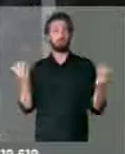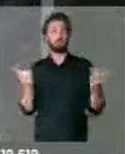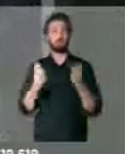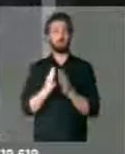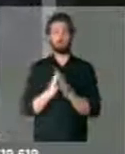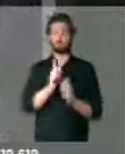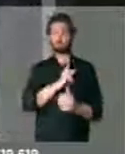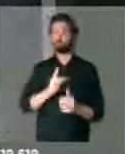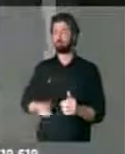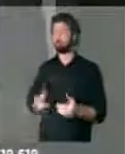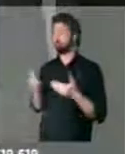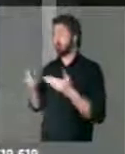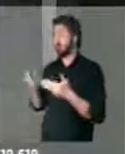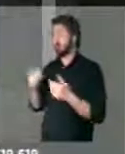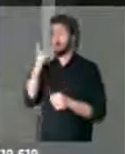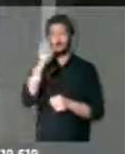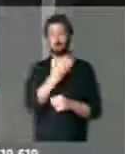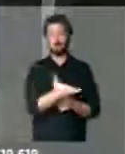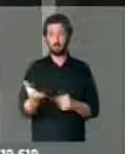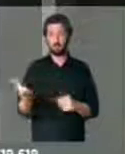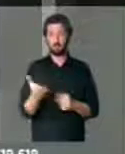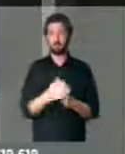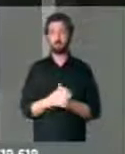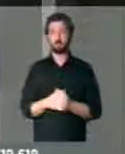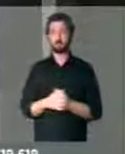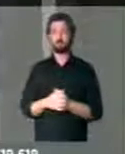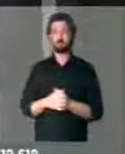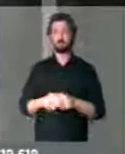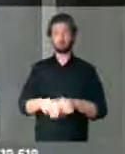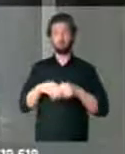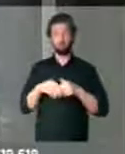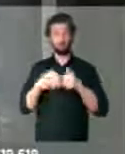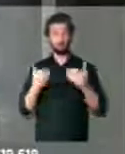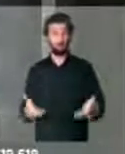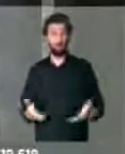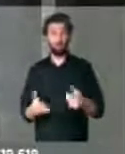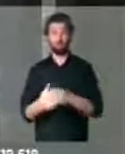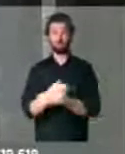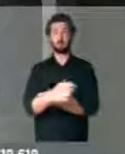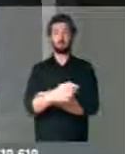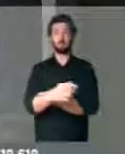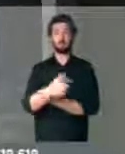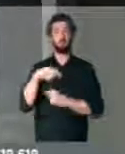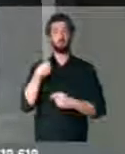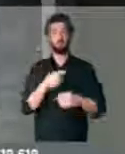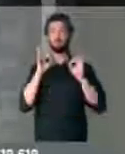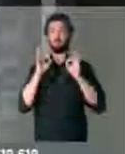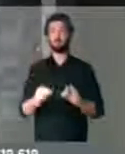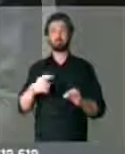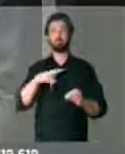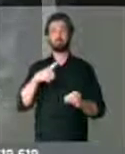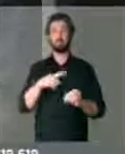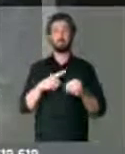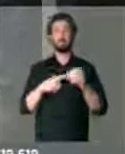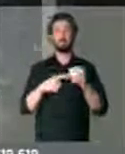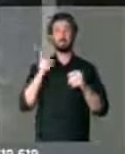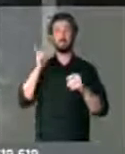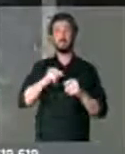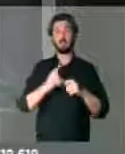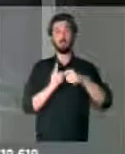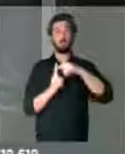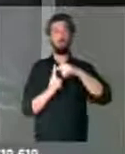Enfim, senhor presidente, senhoras e senhores deputados, diante desses fatos, nós temos a certeza que o balanço é